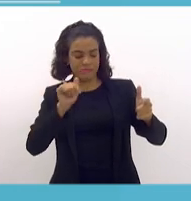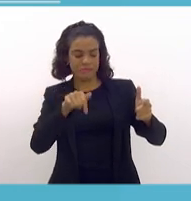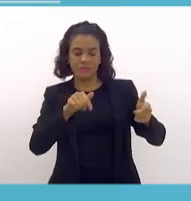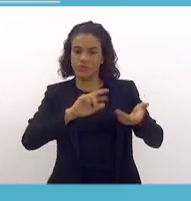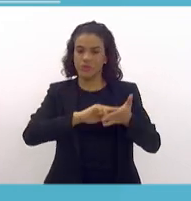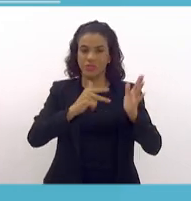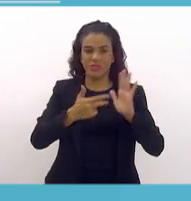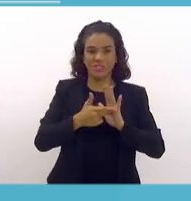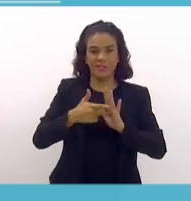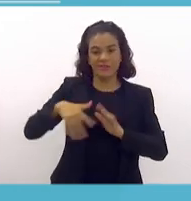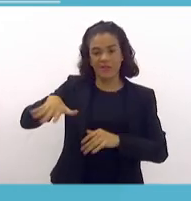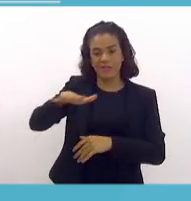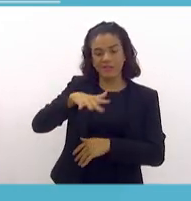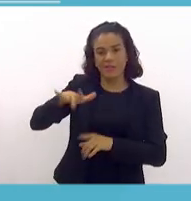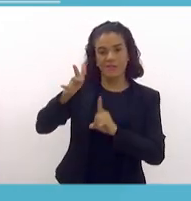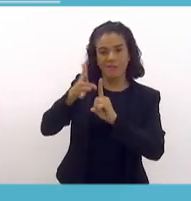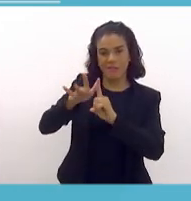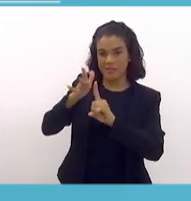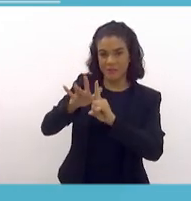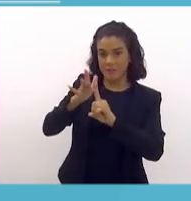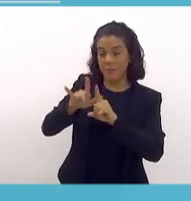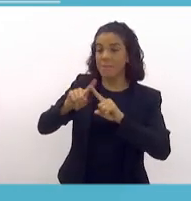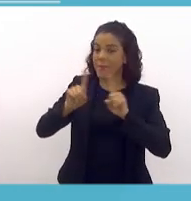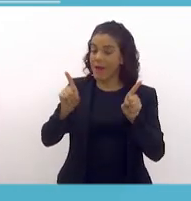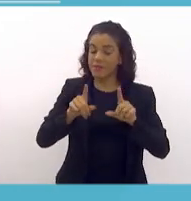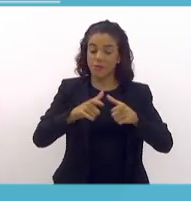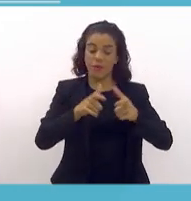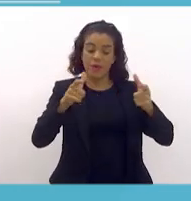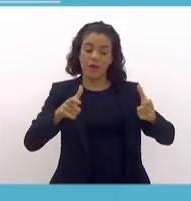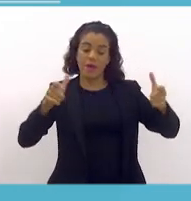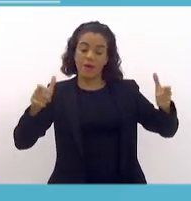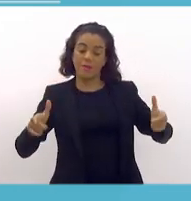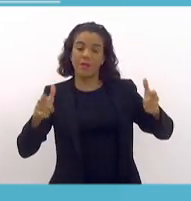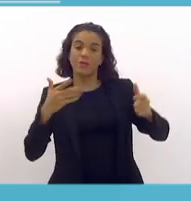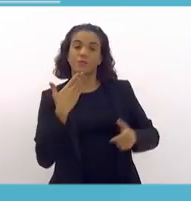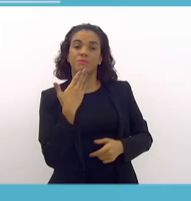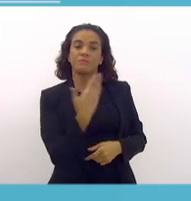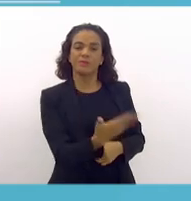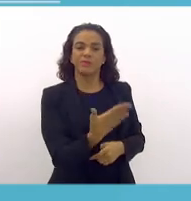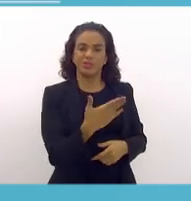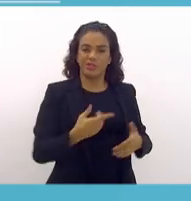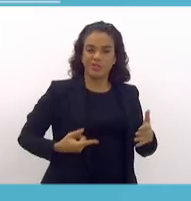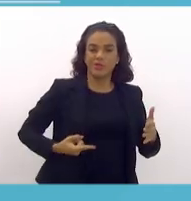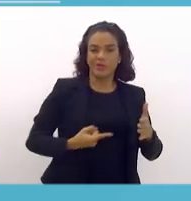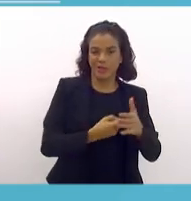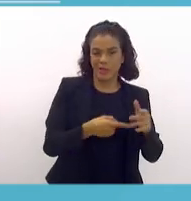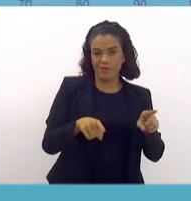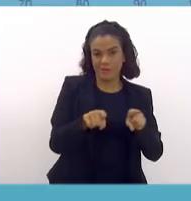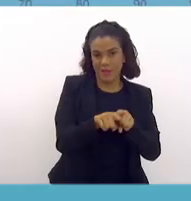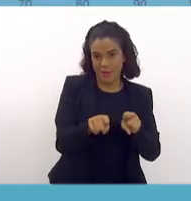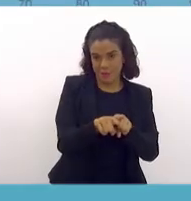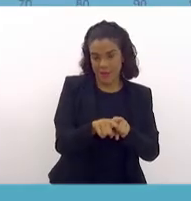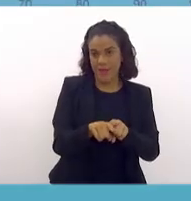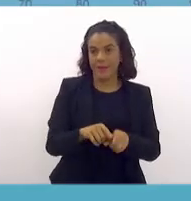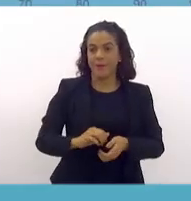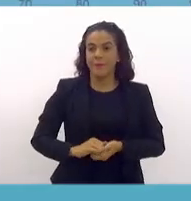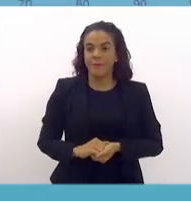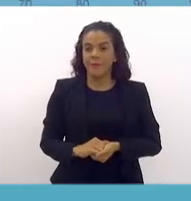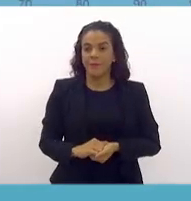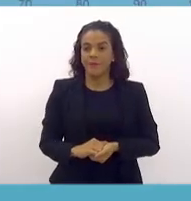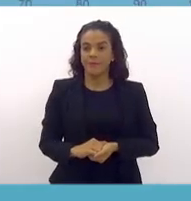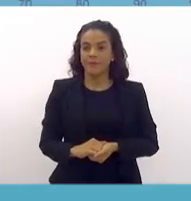um aumento no número de vítimas, mas sim um aumento nos pedidos, né, e nas denúncias e nos pedidos de ajuda